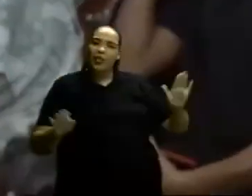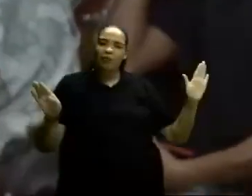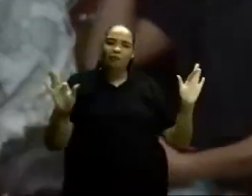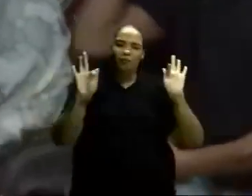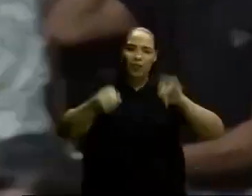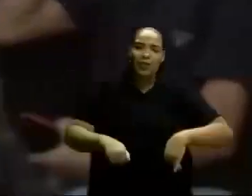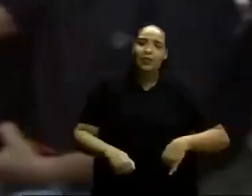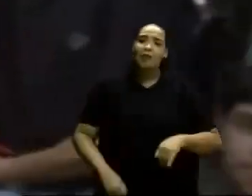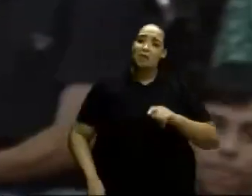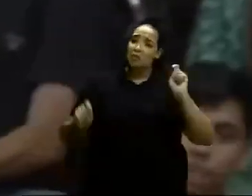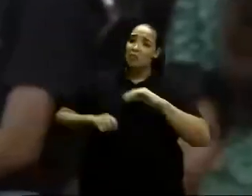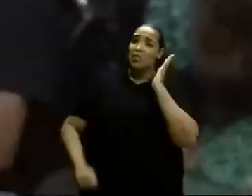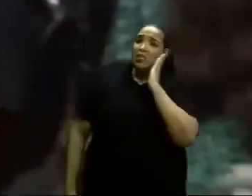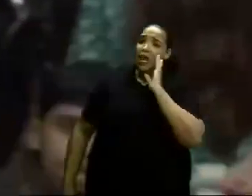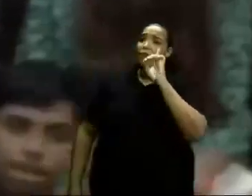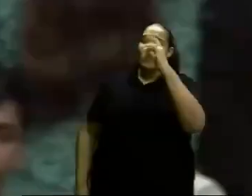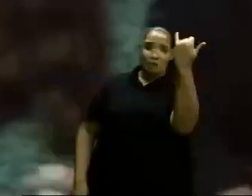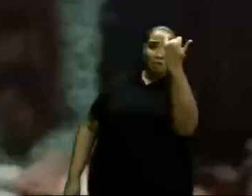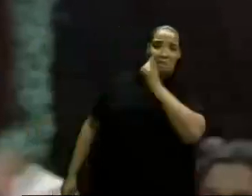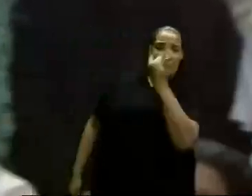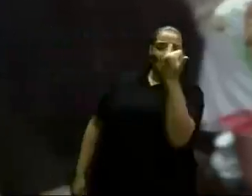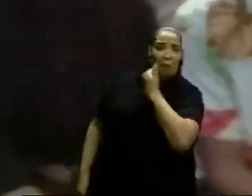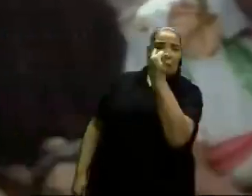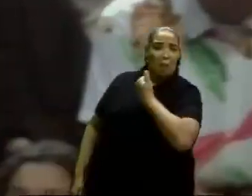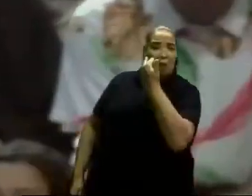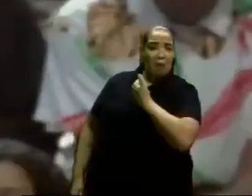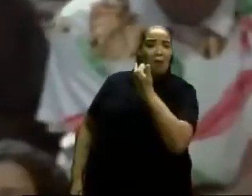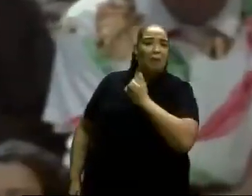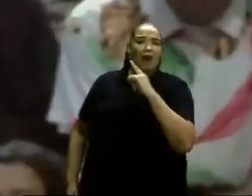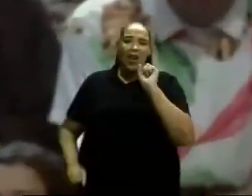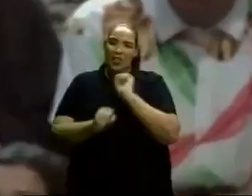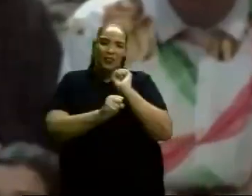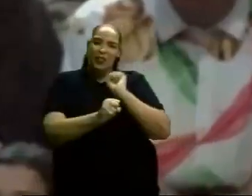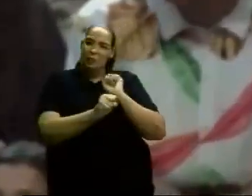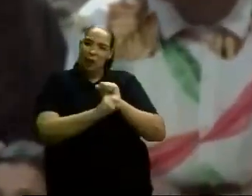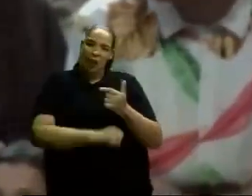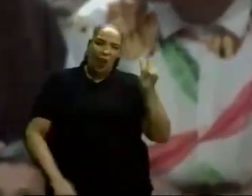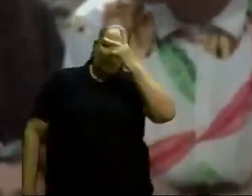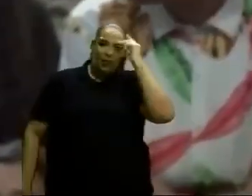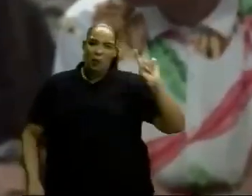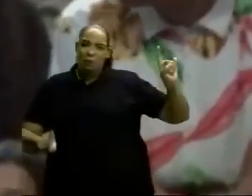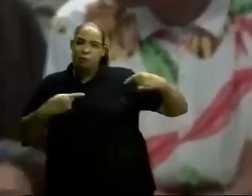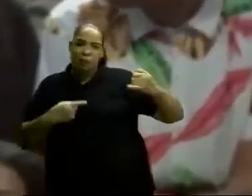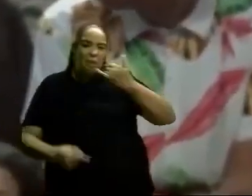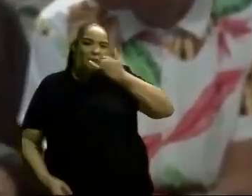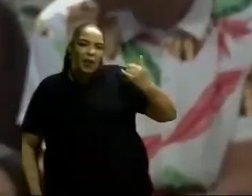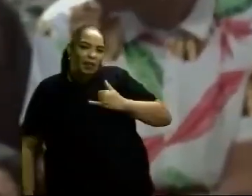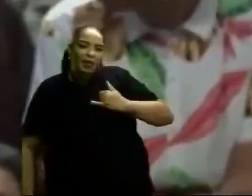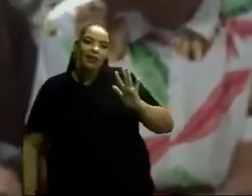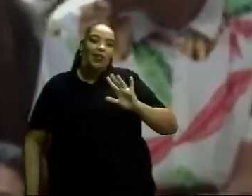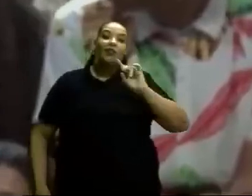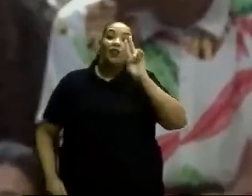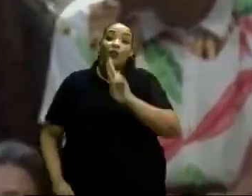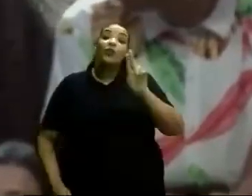ciclo. Se você sabe o que Deus falou a seu respeito, você sabe que Ele não espera que o seu abusador venha te pedir perdão, mas Ele vai